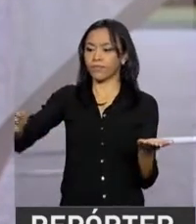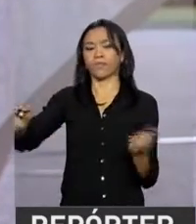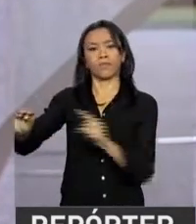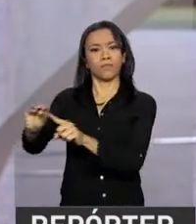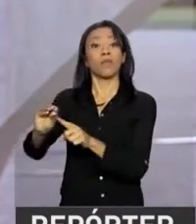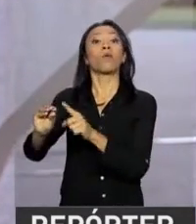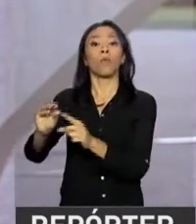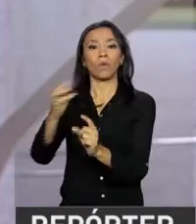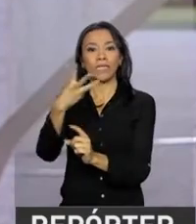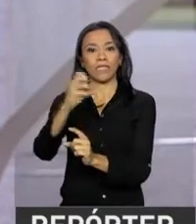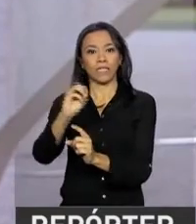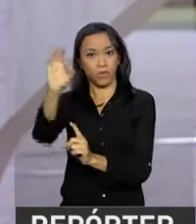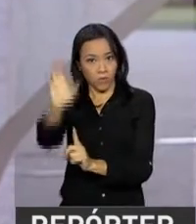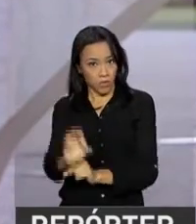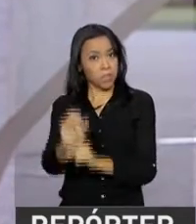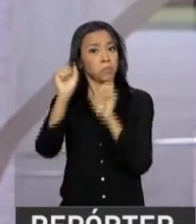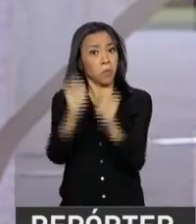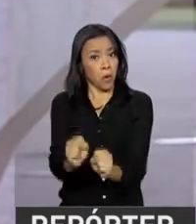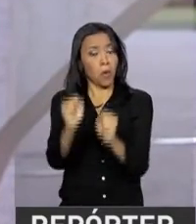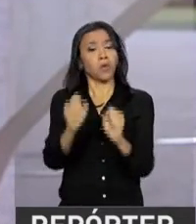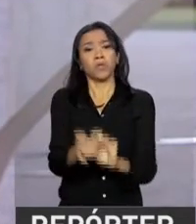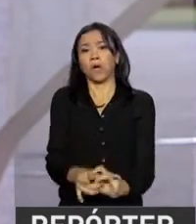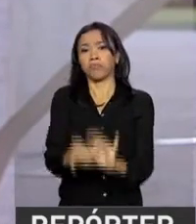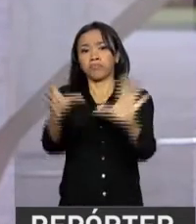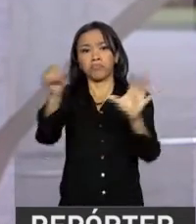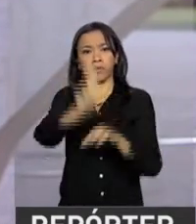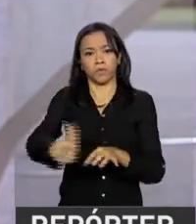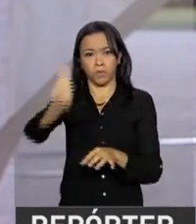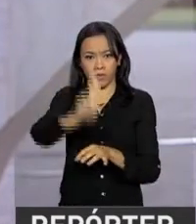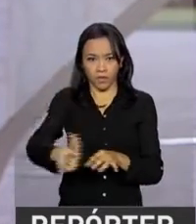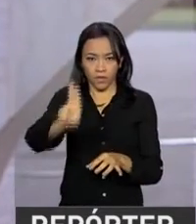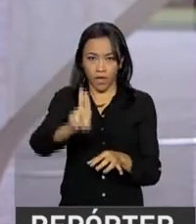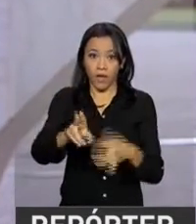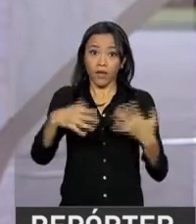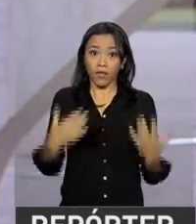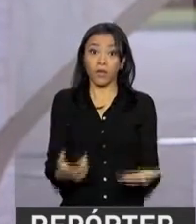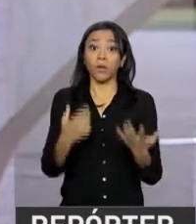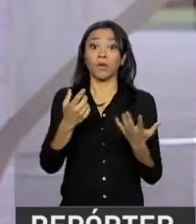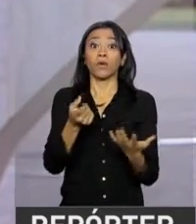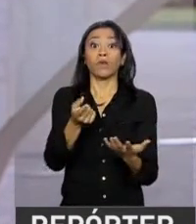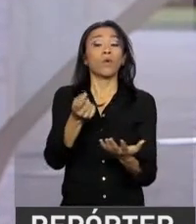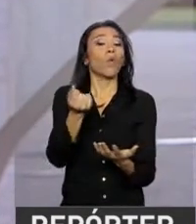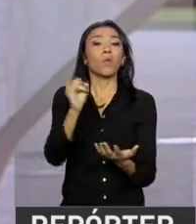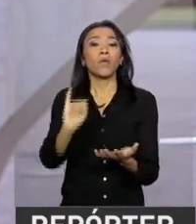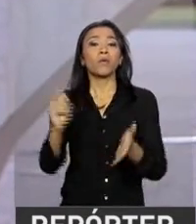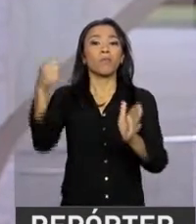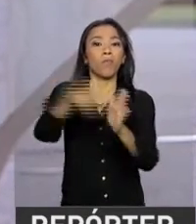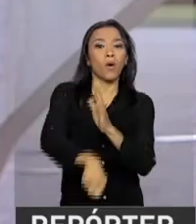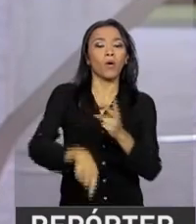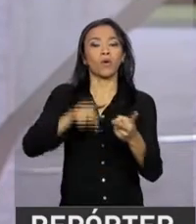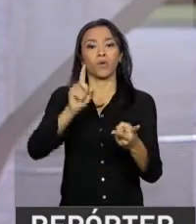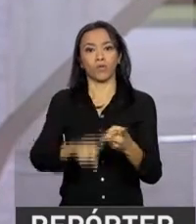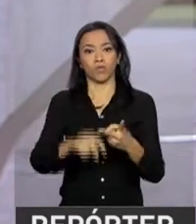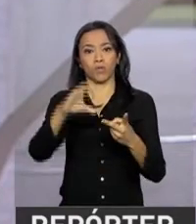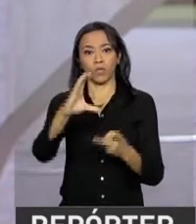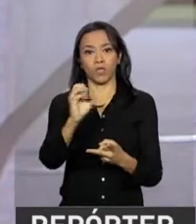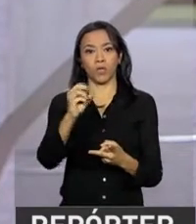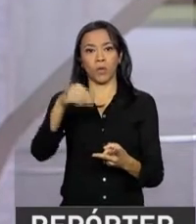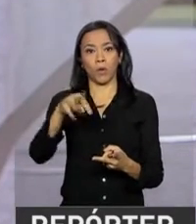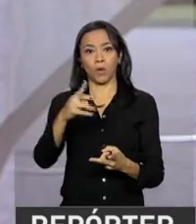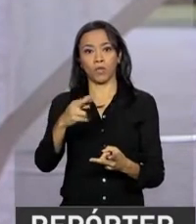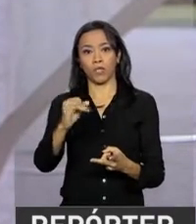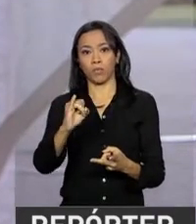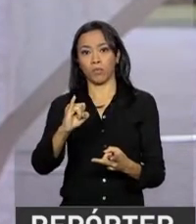o percentual que a União pode utilizar livremente aí da arrecadação com impostos e contribuições sociais.